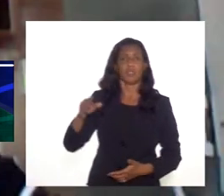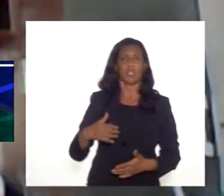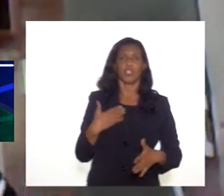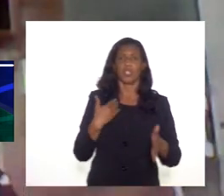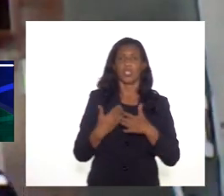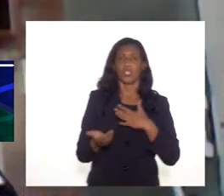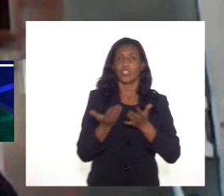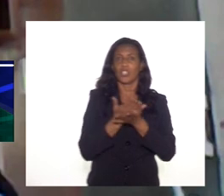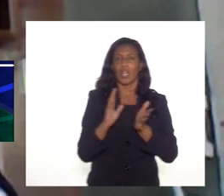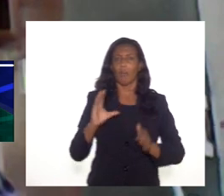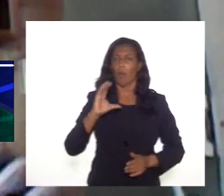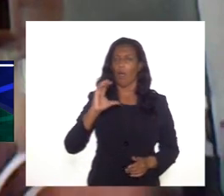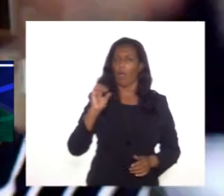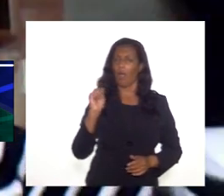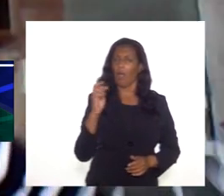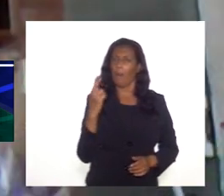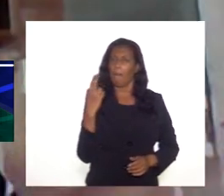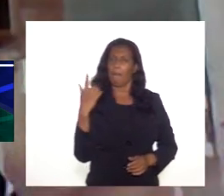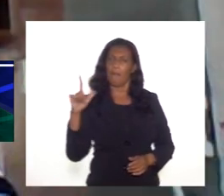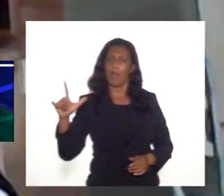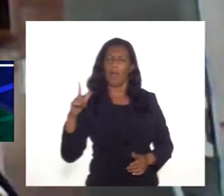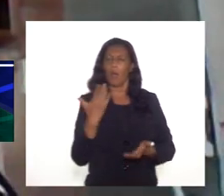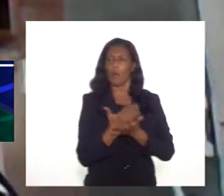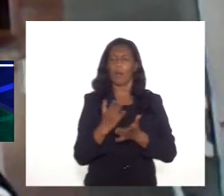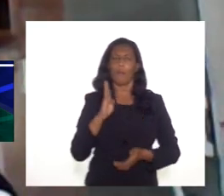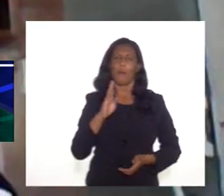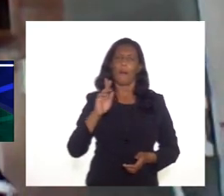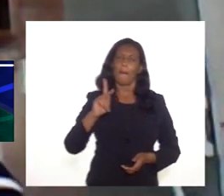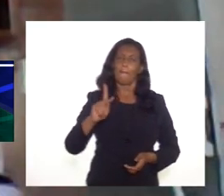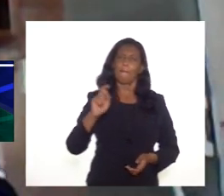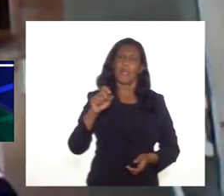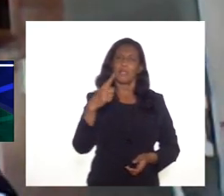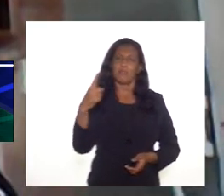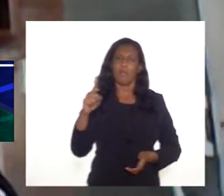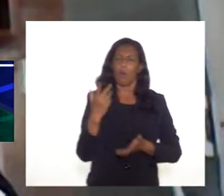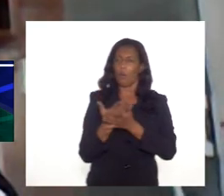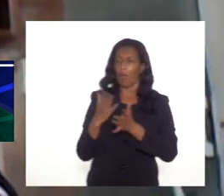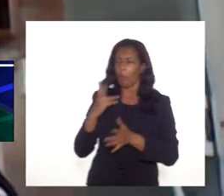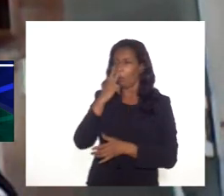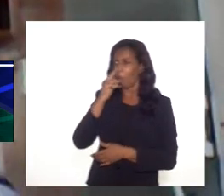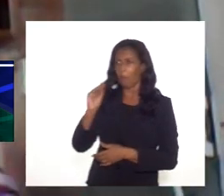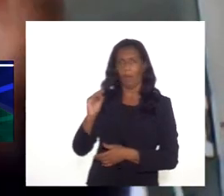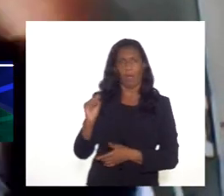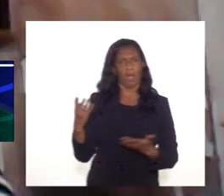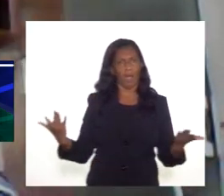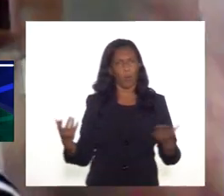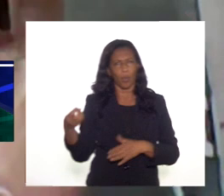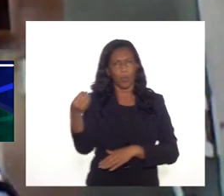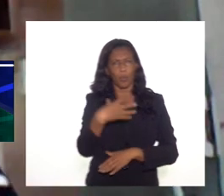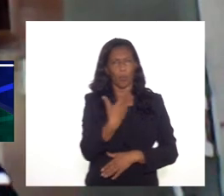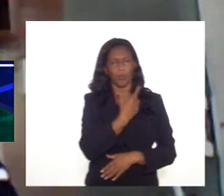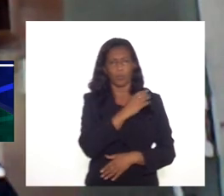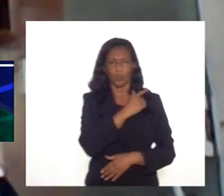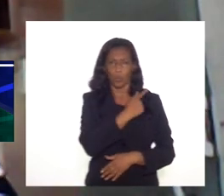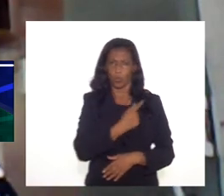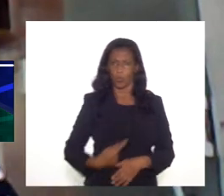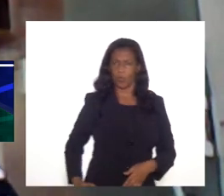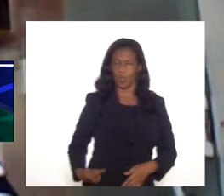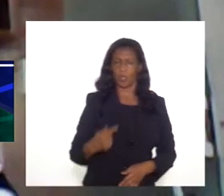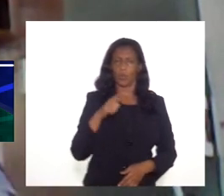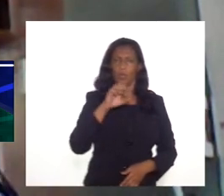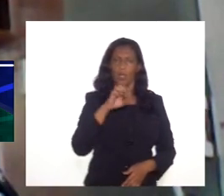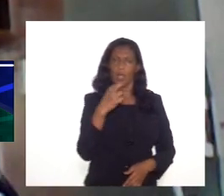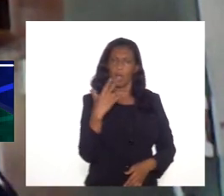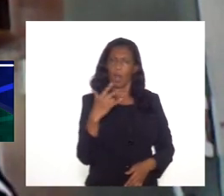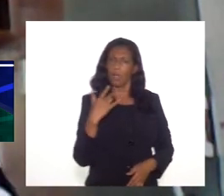Cabral da sacanagem, já acabou a era pesão, agora está na era do Cláudio Castro que antes era o Wilson.